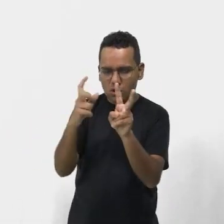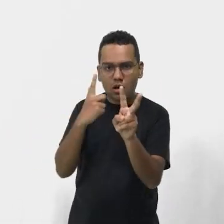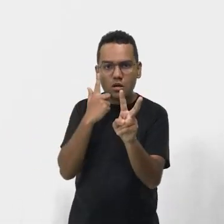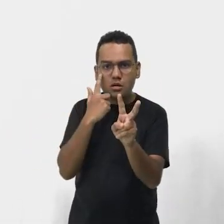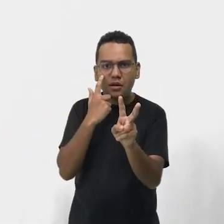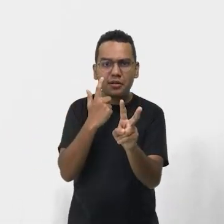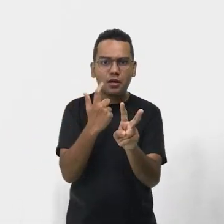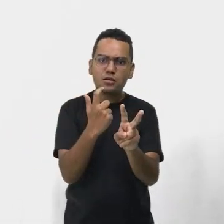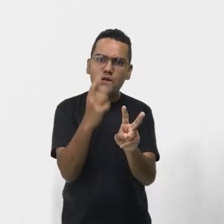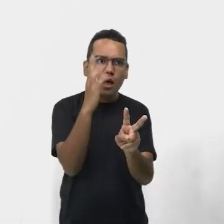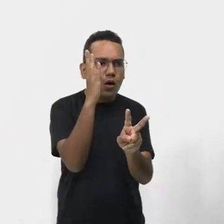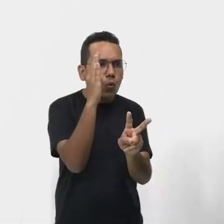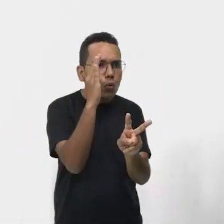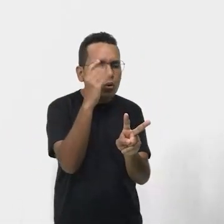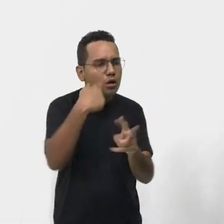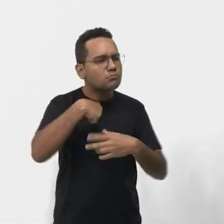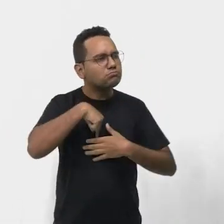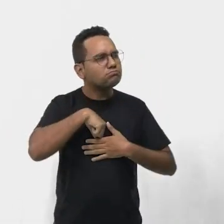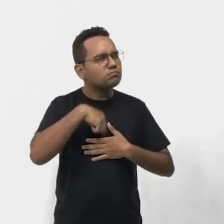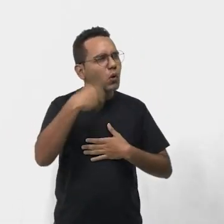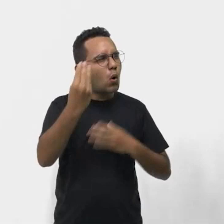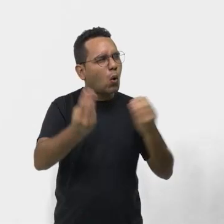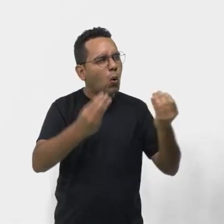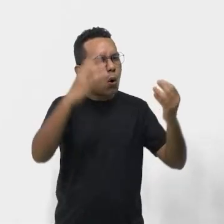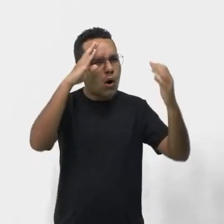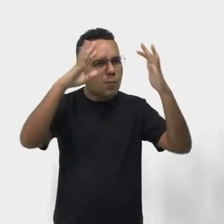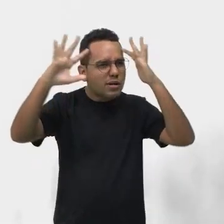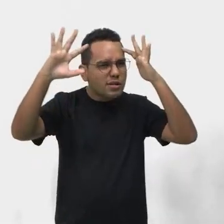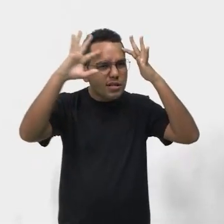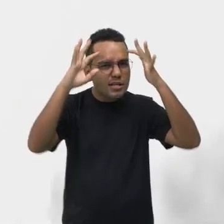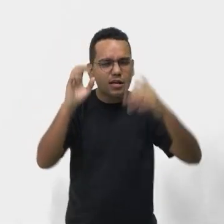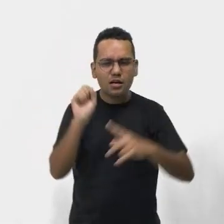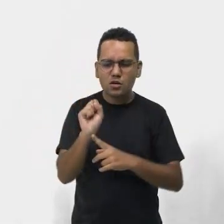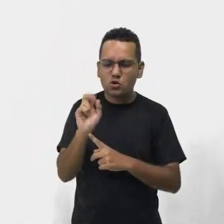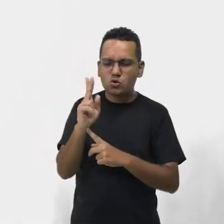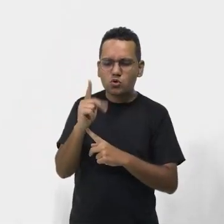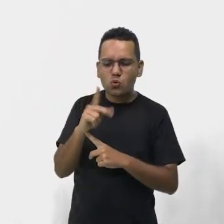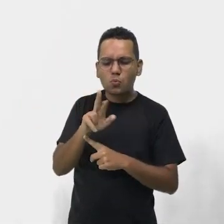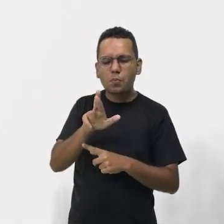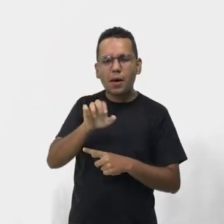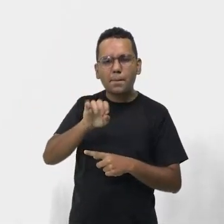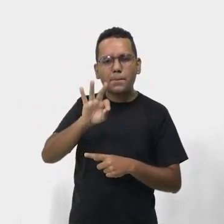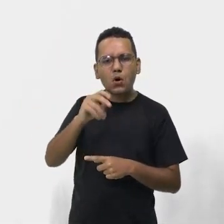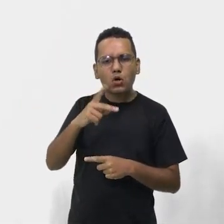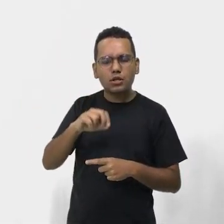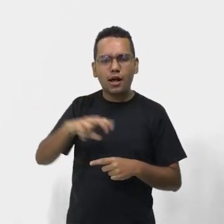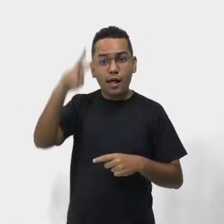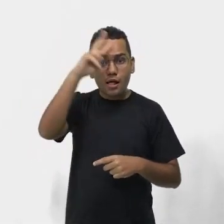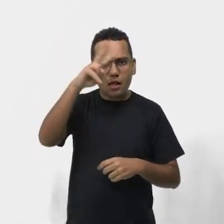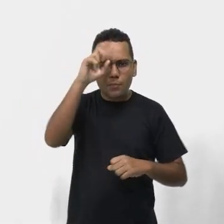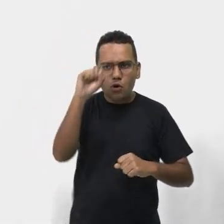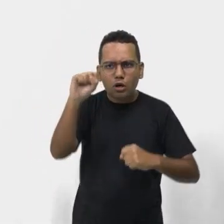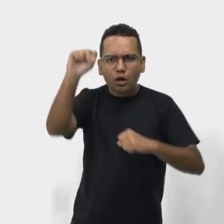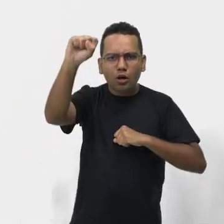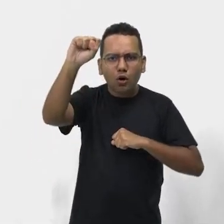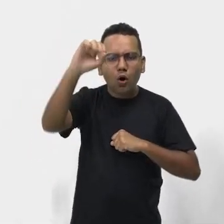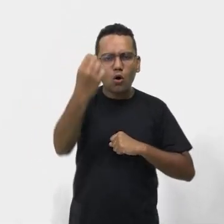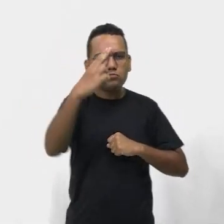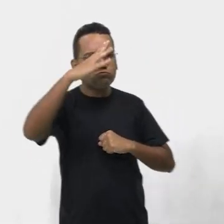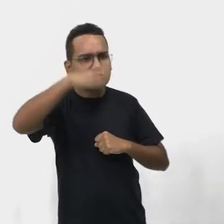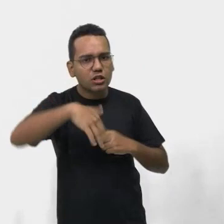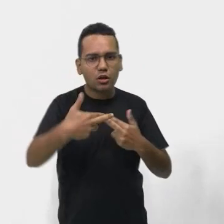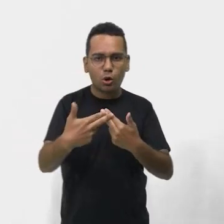atenção, certo? Poderes elétricos, superpoderes, aquela ideia de herói, super-herói. E percebam que no